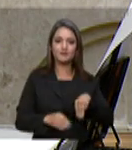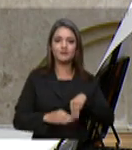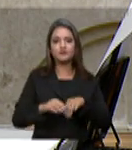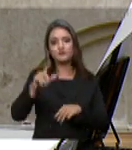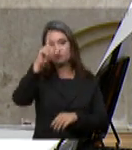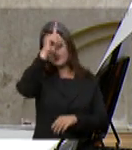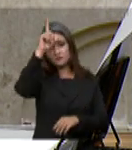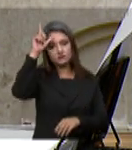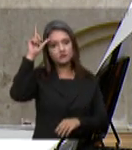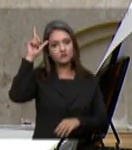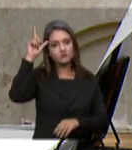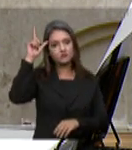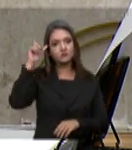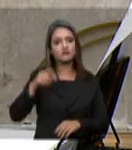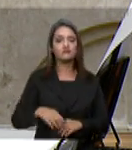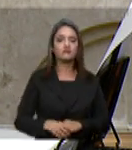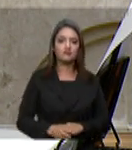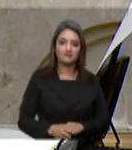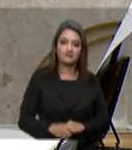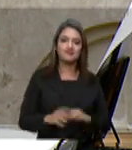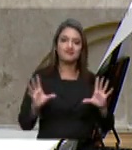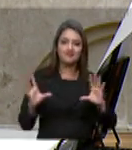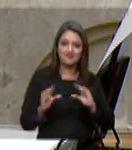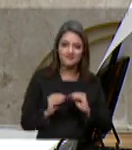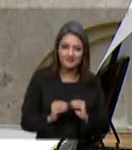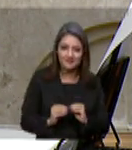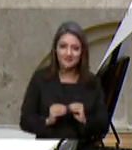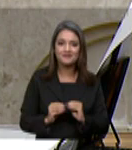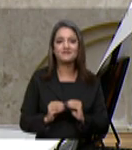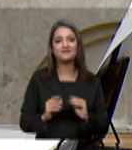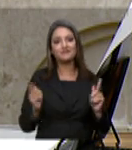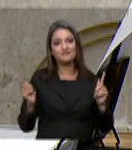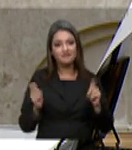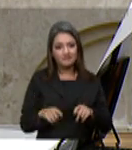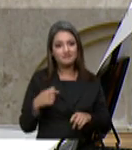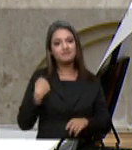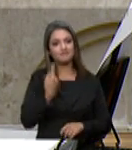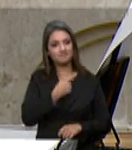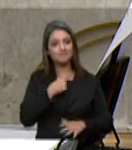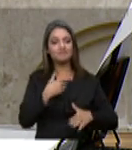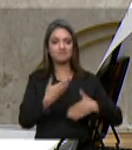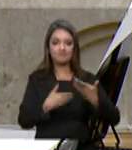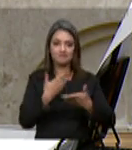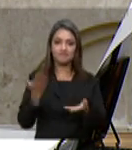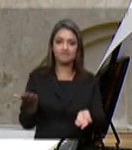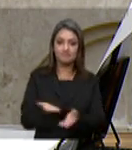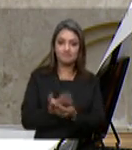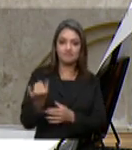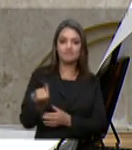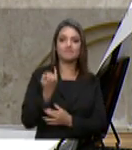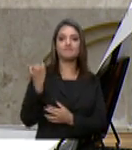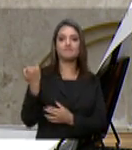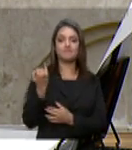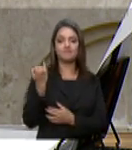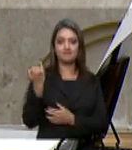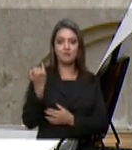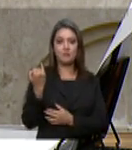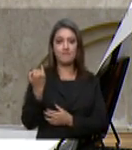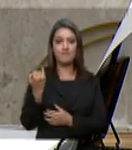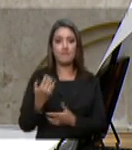Lewandowski com a sua síntese permitindo que nós fizemos um processo tão importante como uma que todos